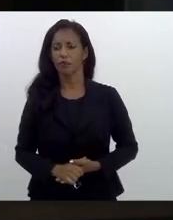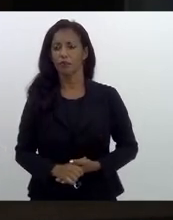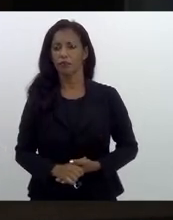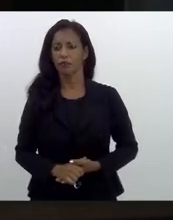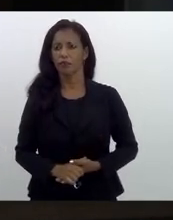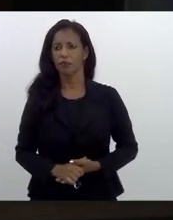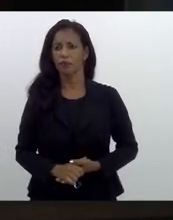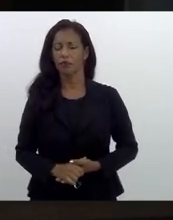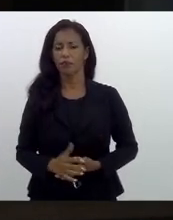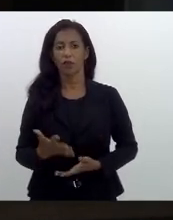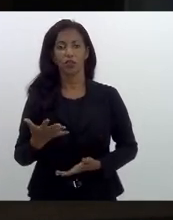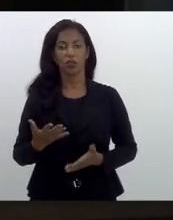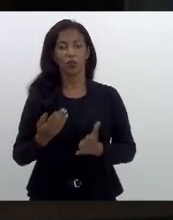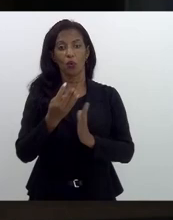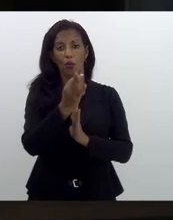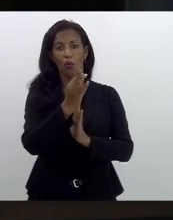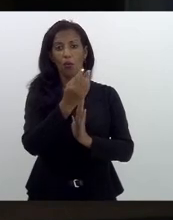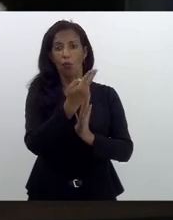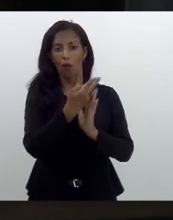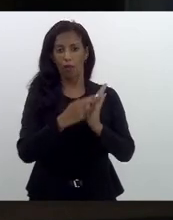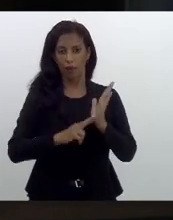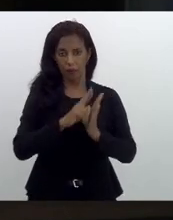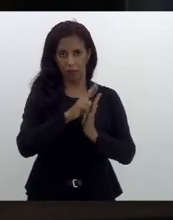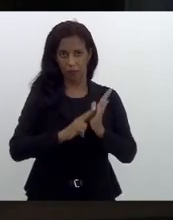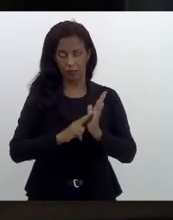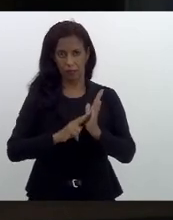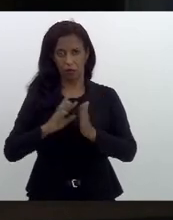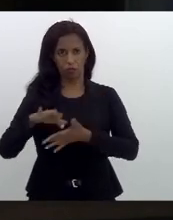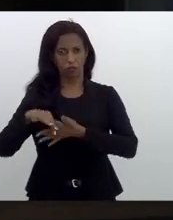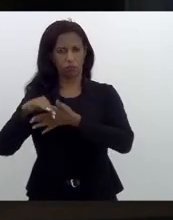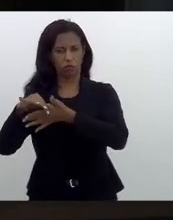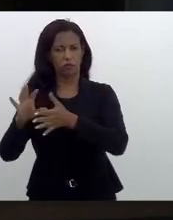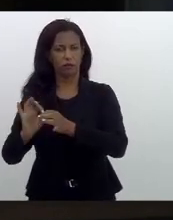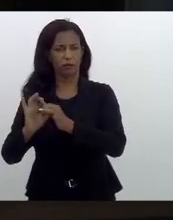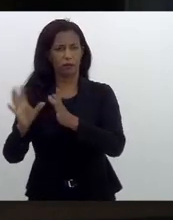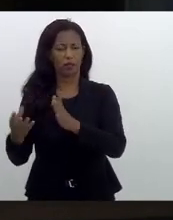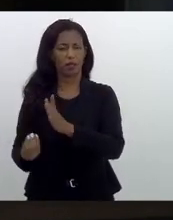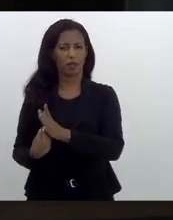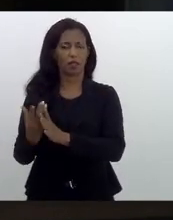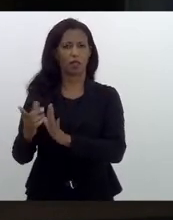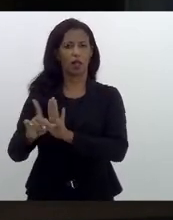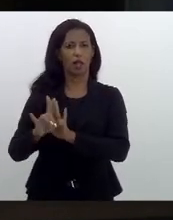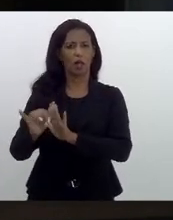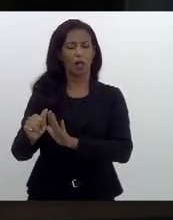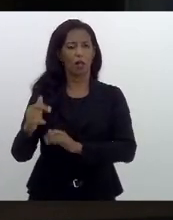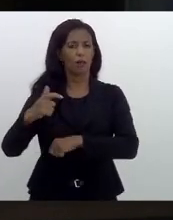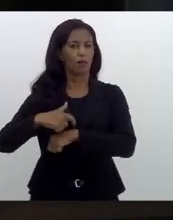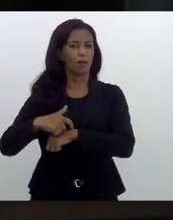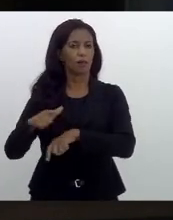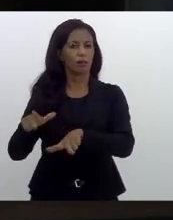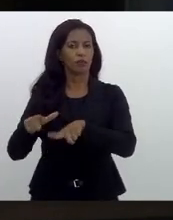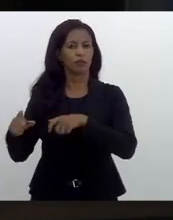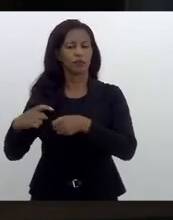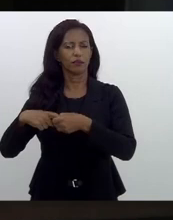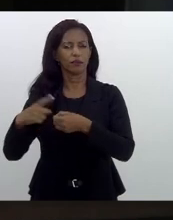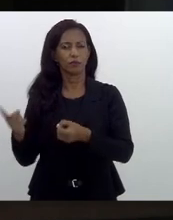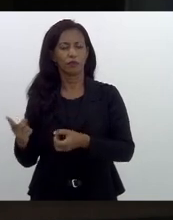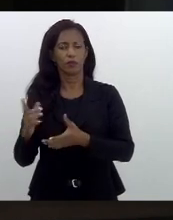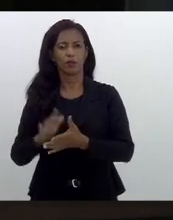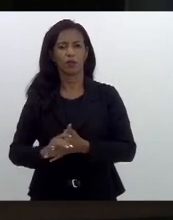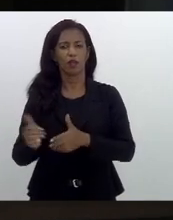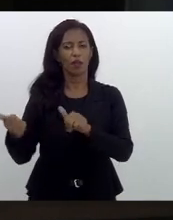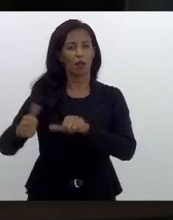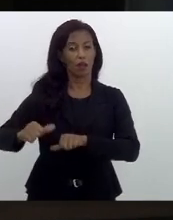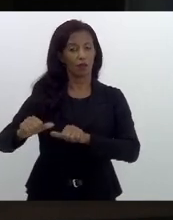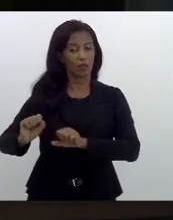ficou com a seguinte redação no acordo do colégio de líderes fica autorizada a criação por lei de adicional por tempo de serviço vinculado a avaliação de